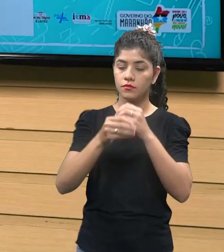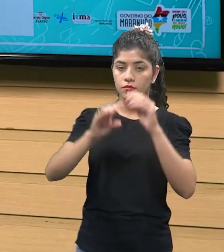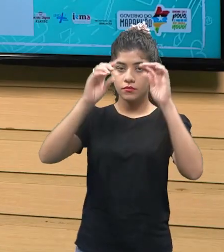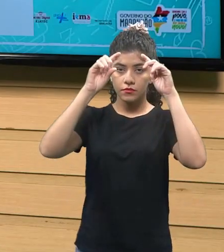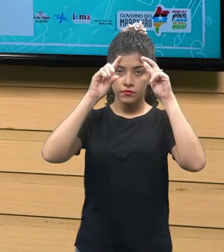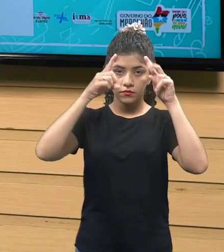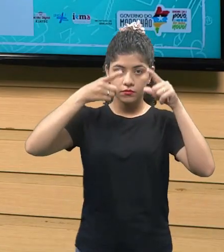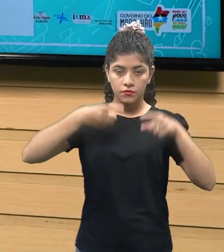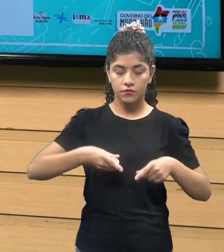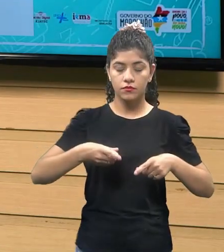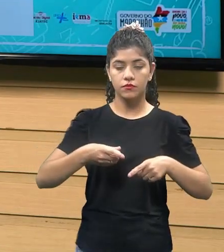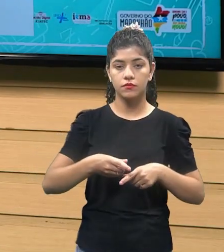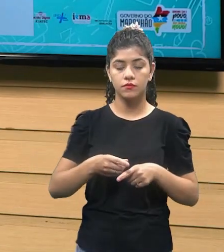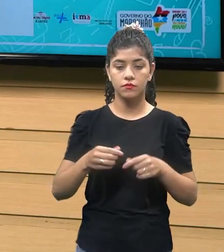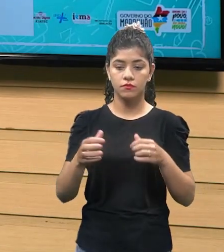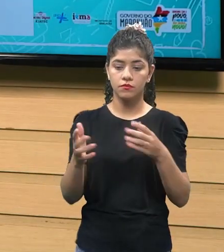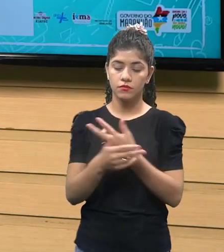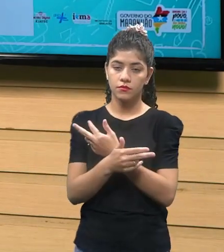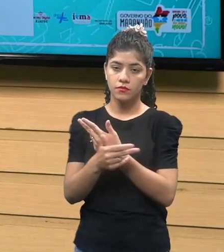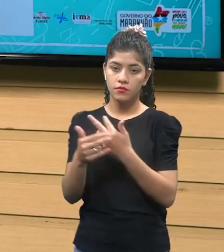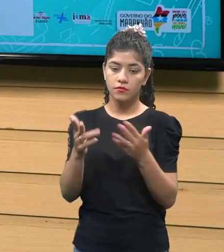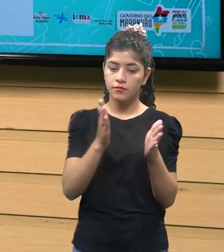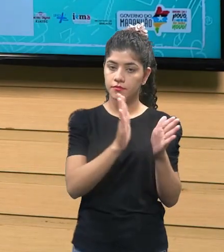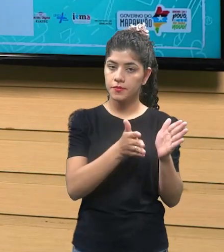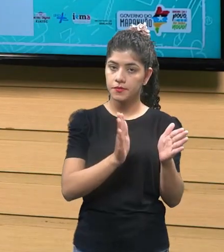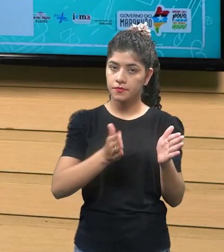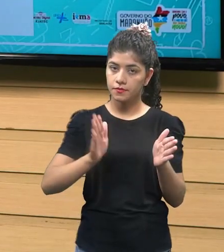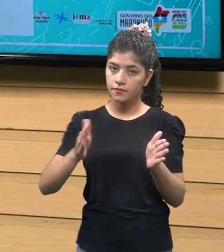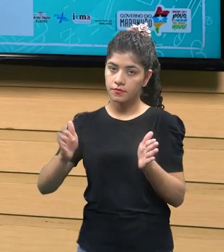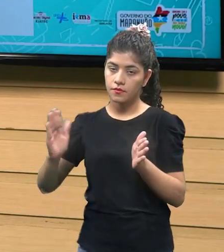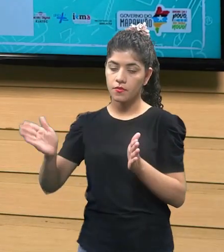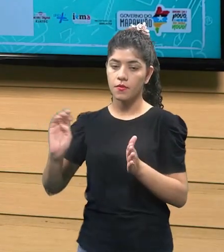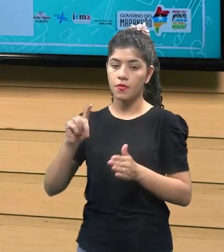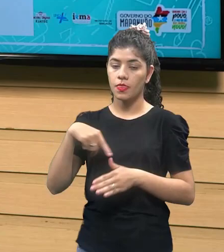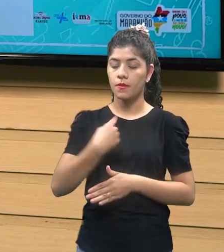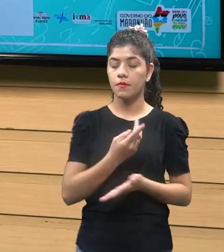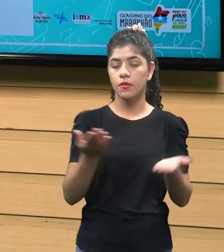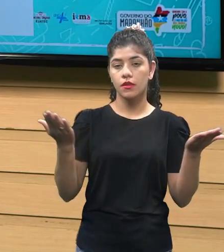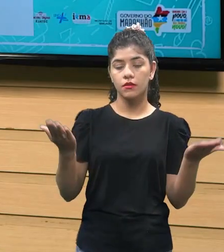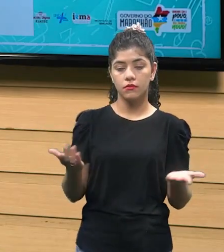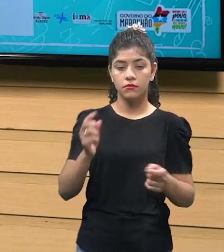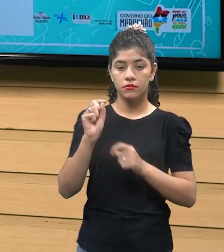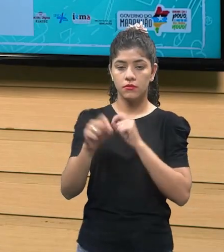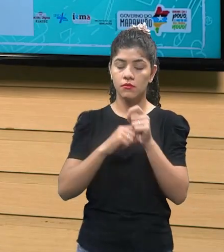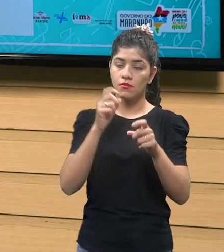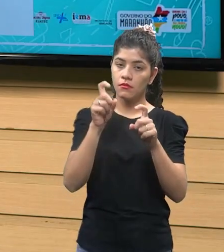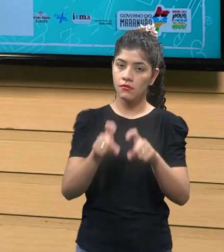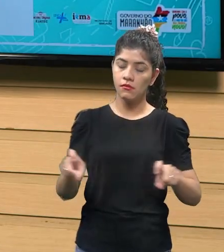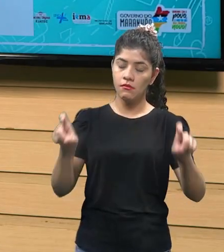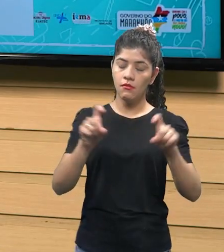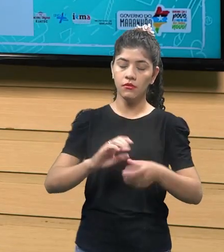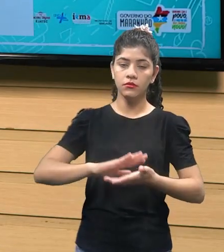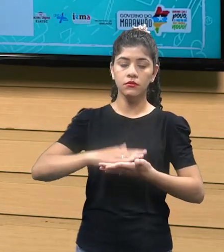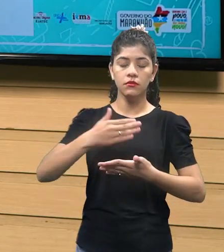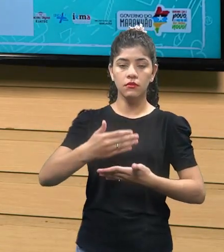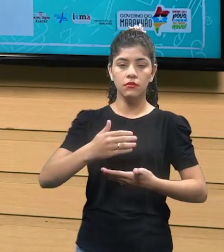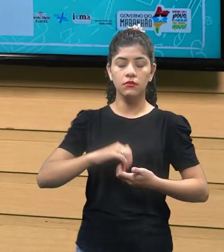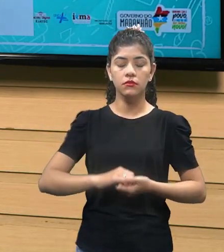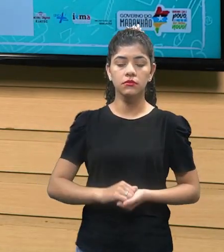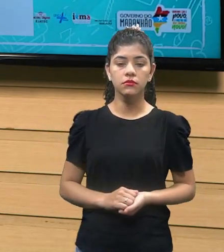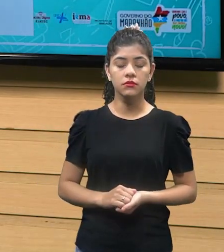uma combinação de ordens na sequência, no nosso caso, para um computador, para uma robótica,